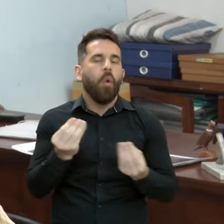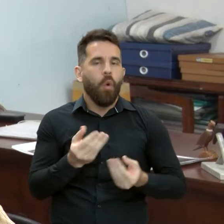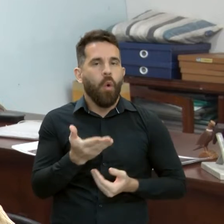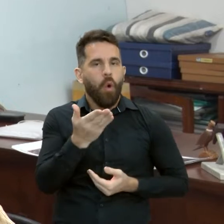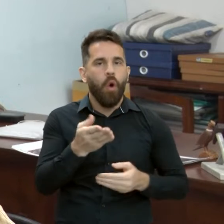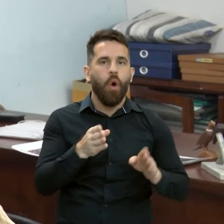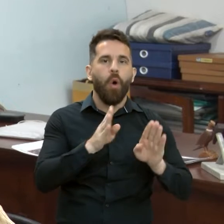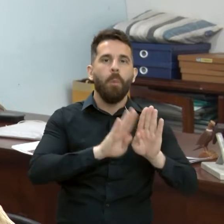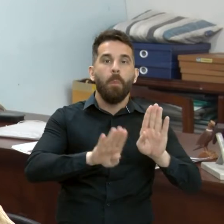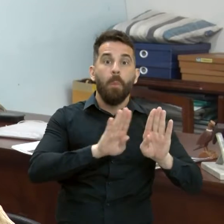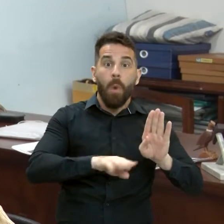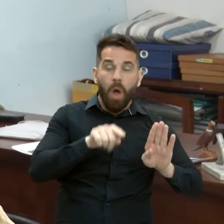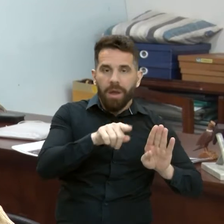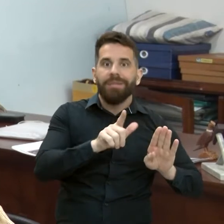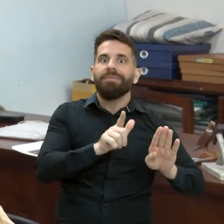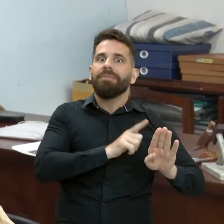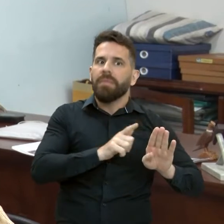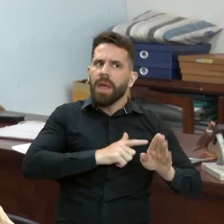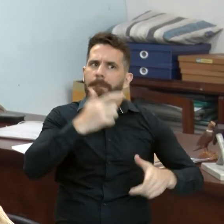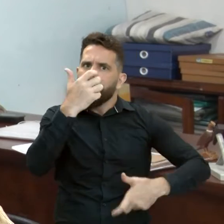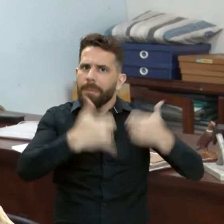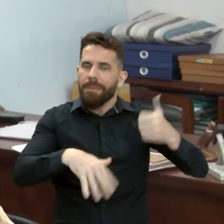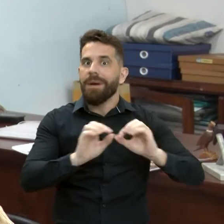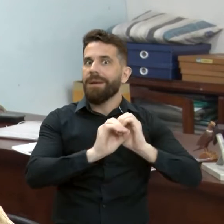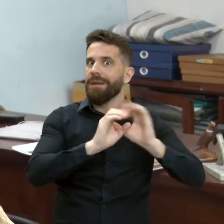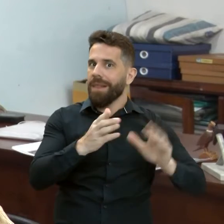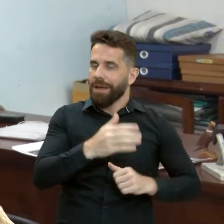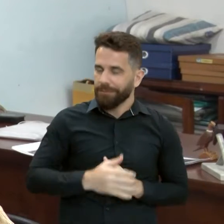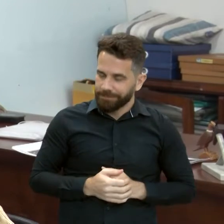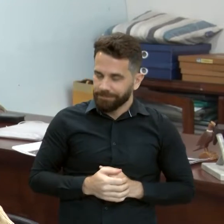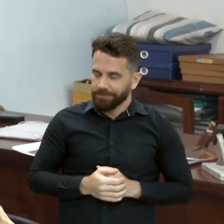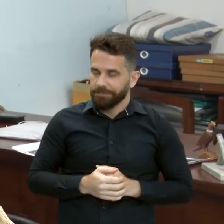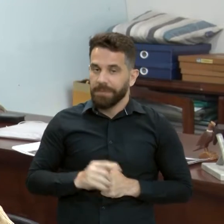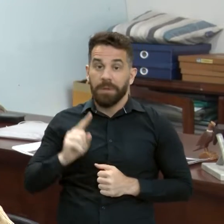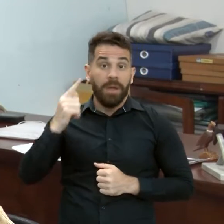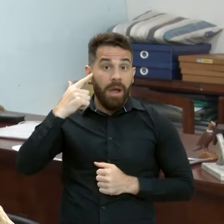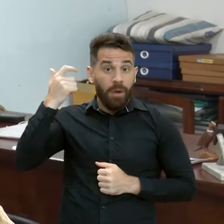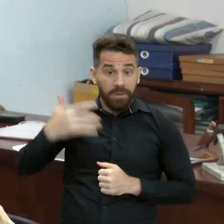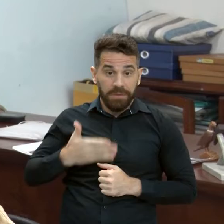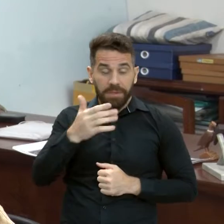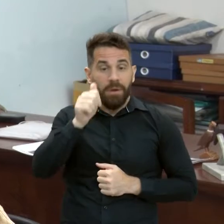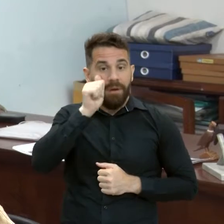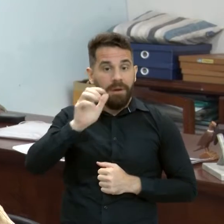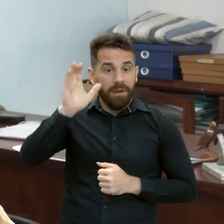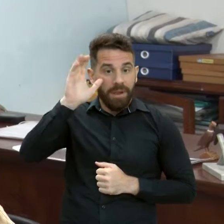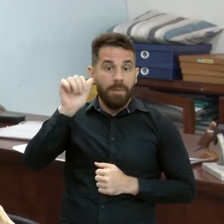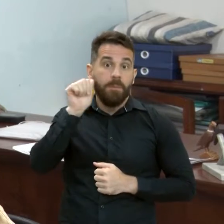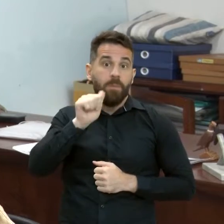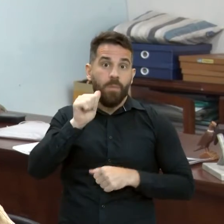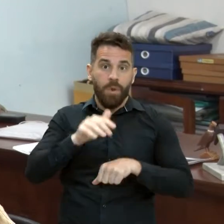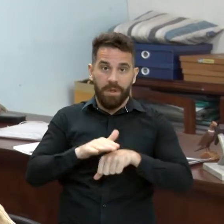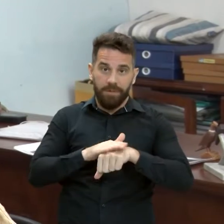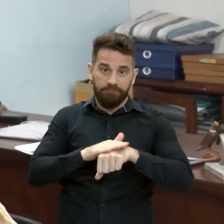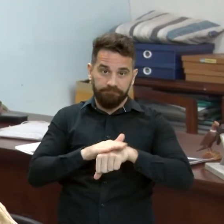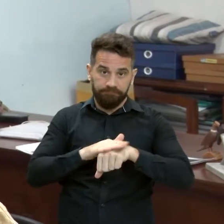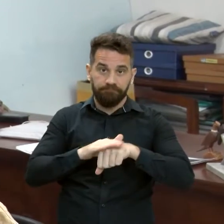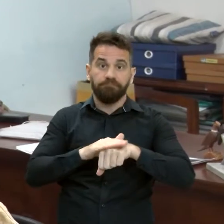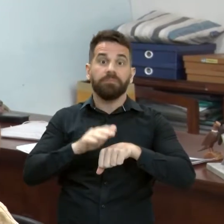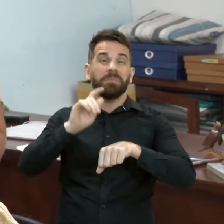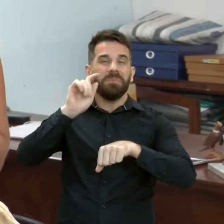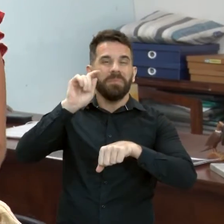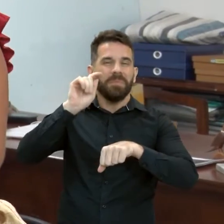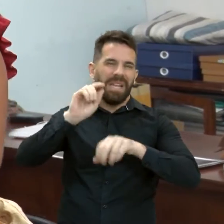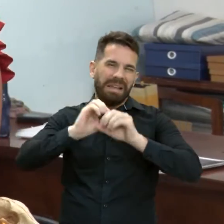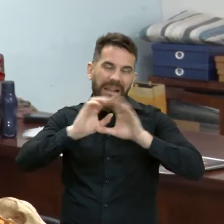mais descomplicada. Eu sou a Ana Clelma, uma mulher negra de pele clara, tenho cabelos pretos cacheados logo abaixo dos